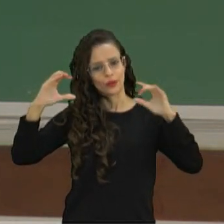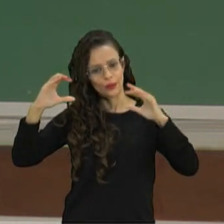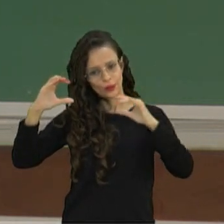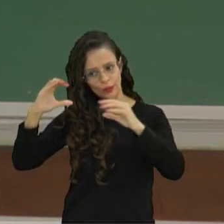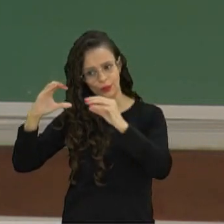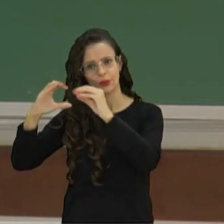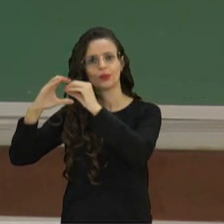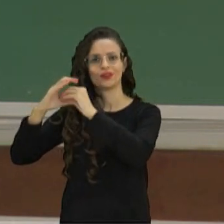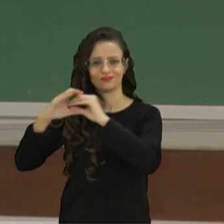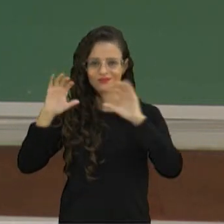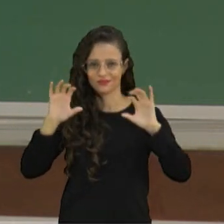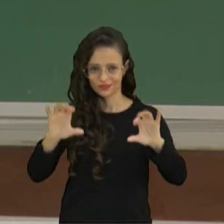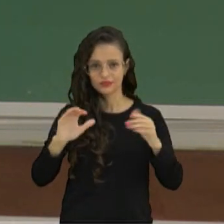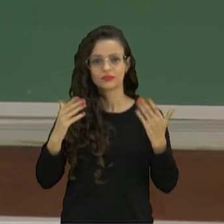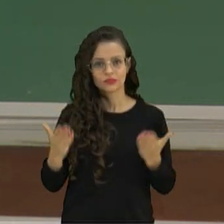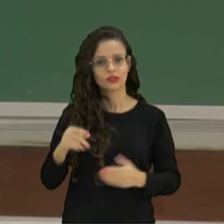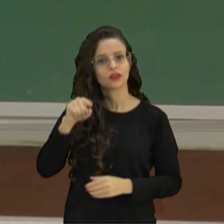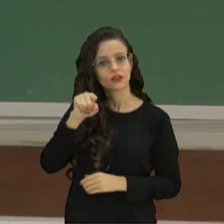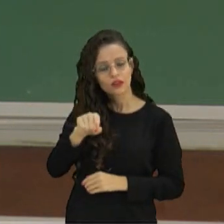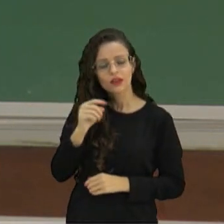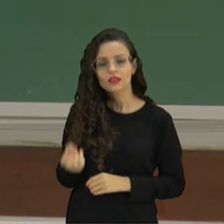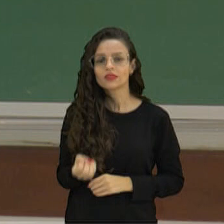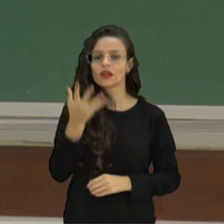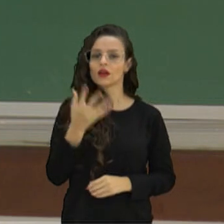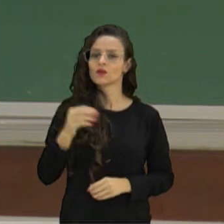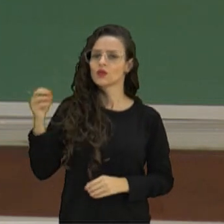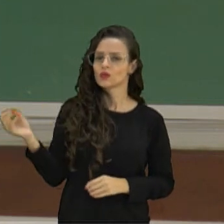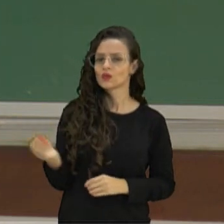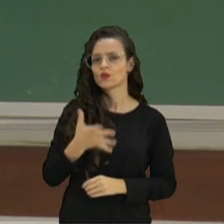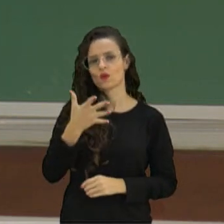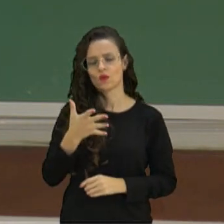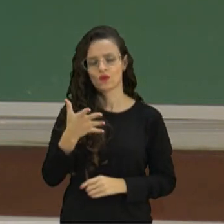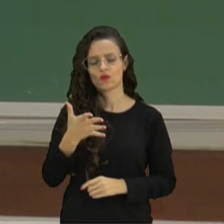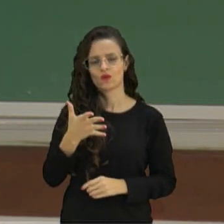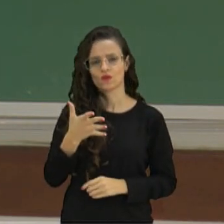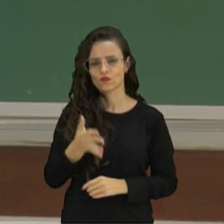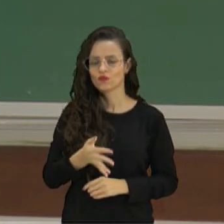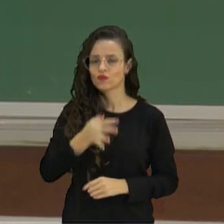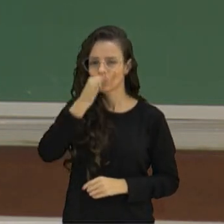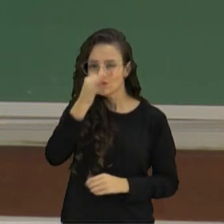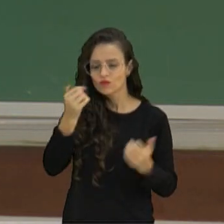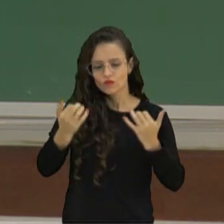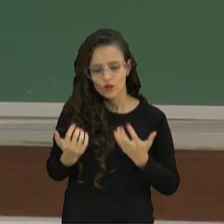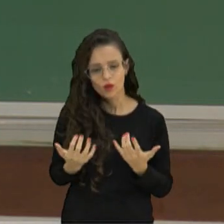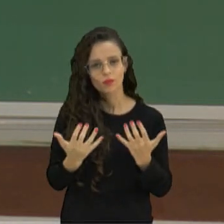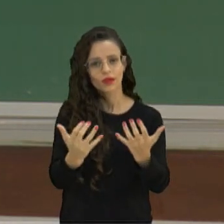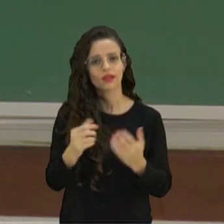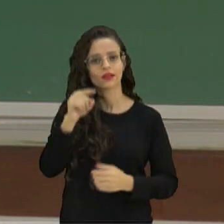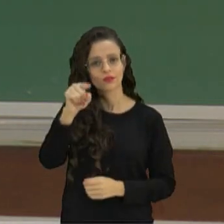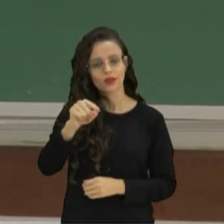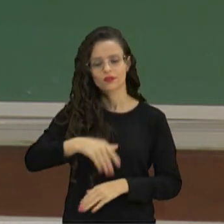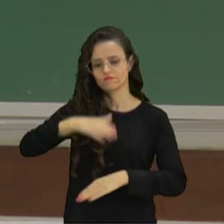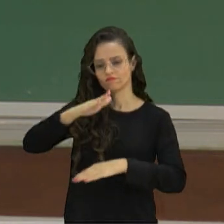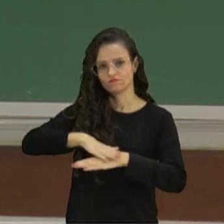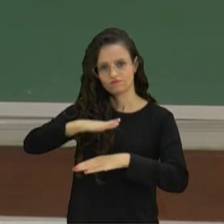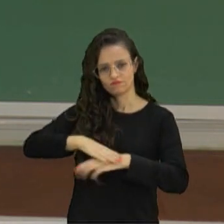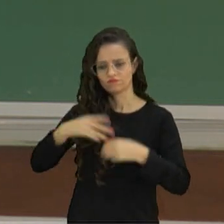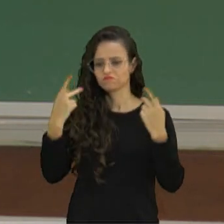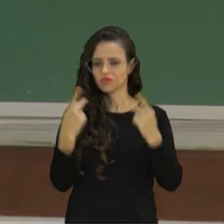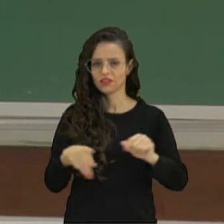se encontrarem e darem origem a novas plantas. Isso chamo de